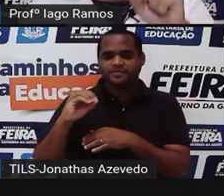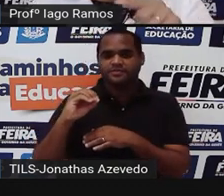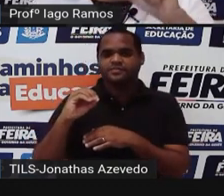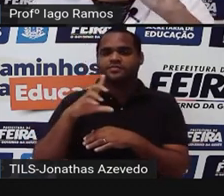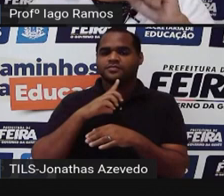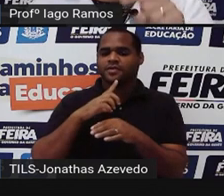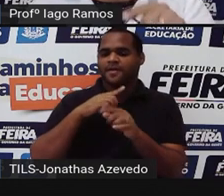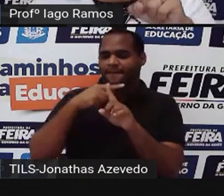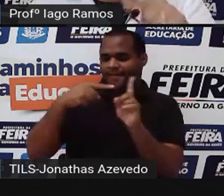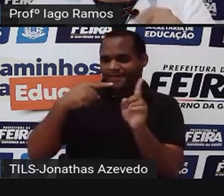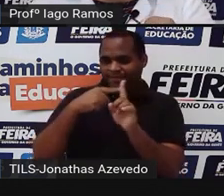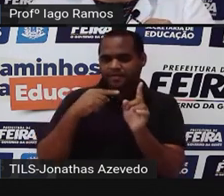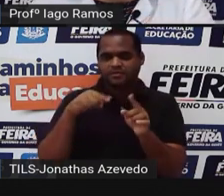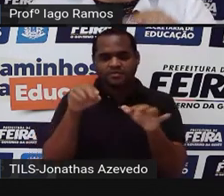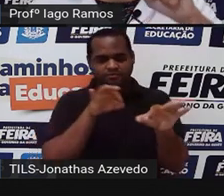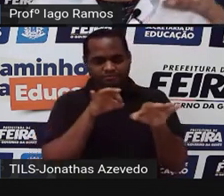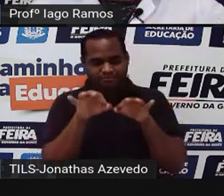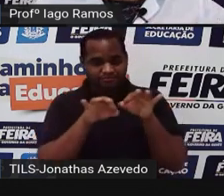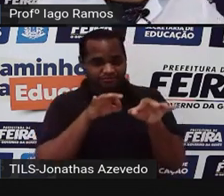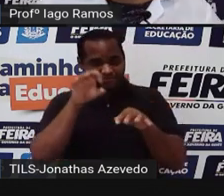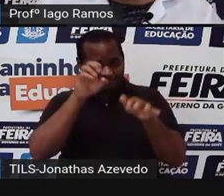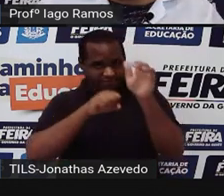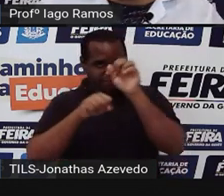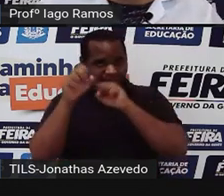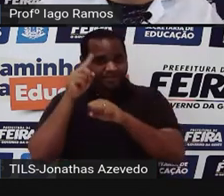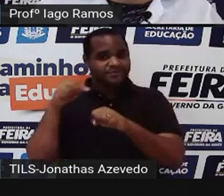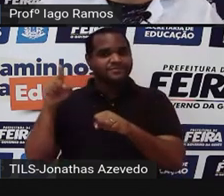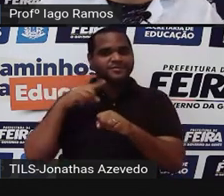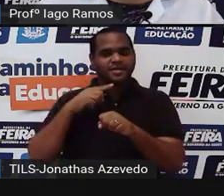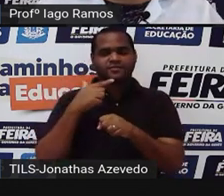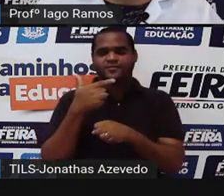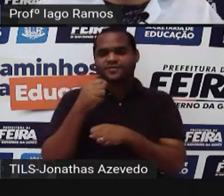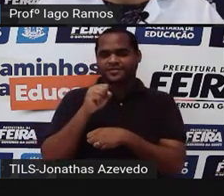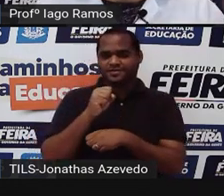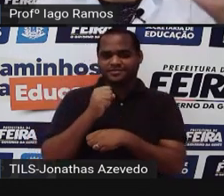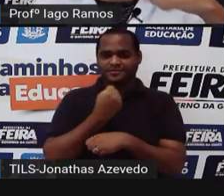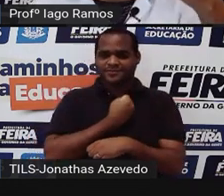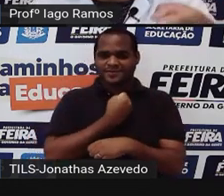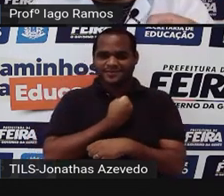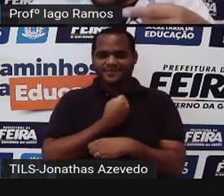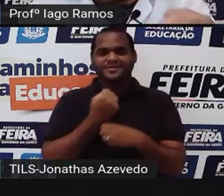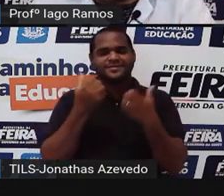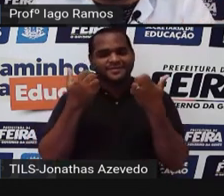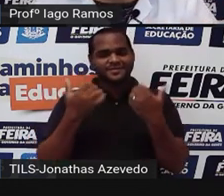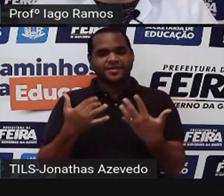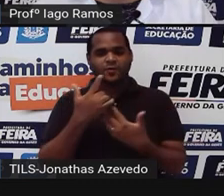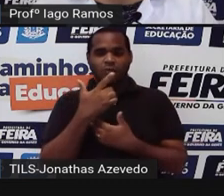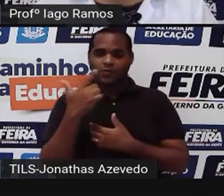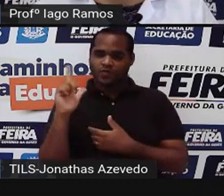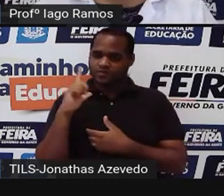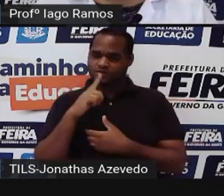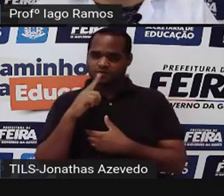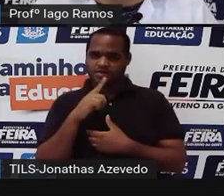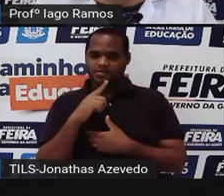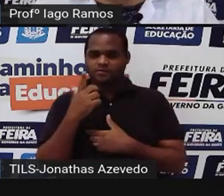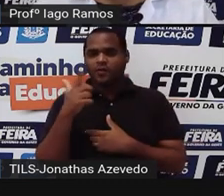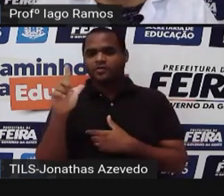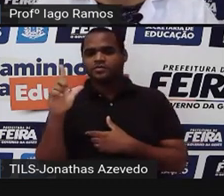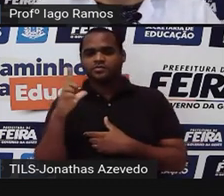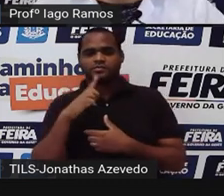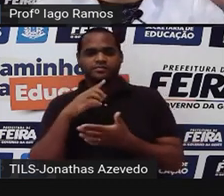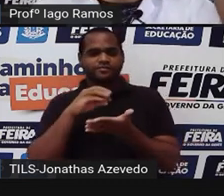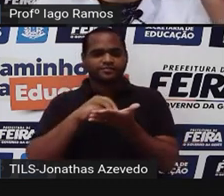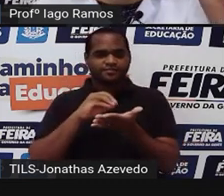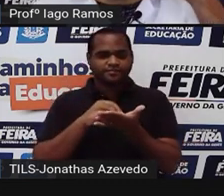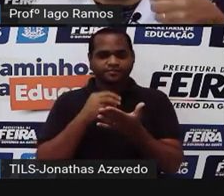gente aprendeu a resolver esse tipo de equação naquela aula 28, tá? E há um outro tipo de incompleta, ó.